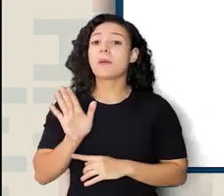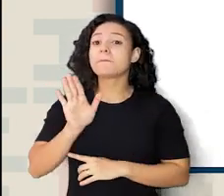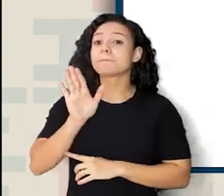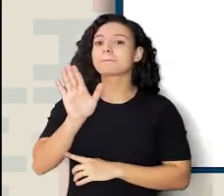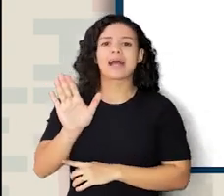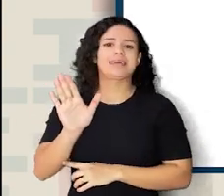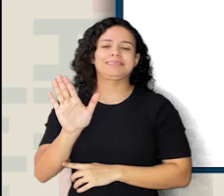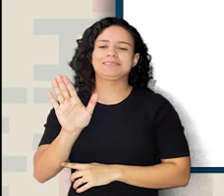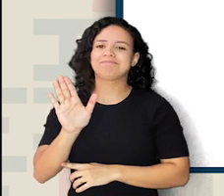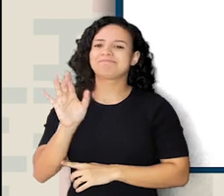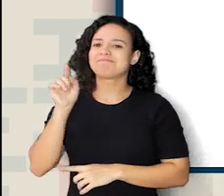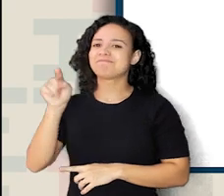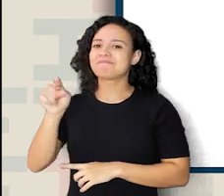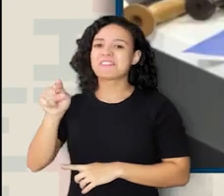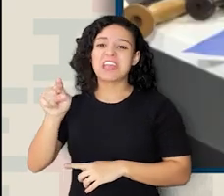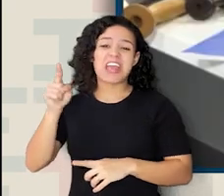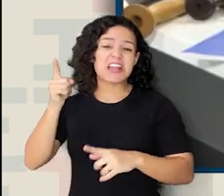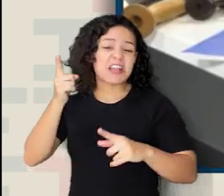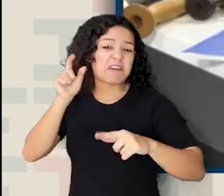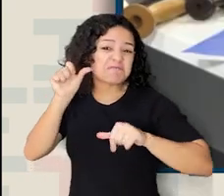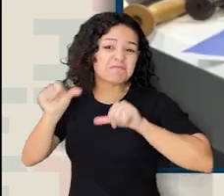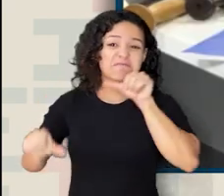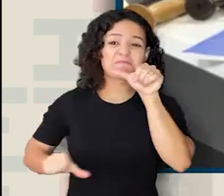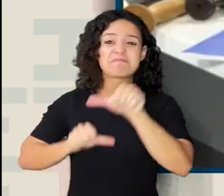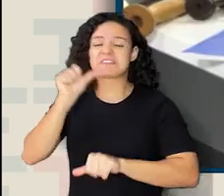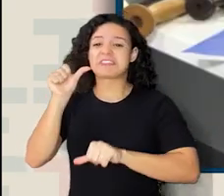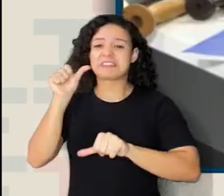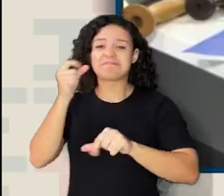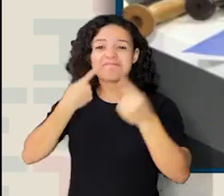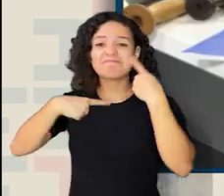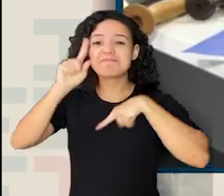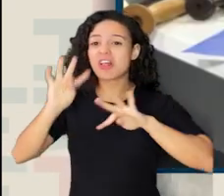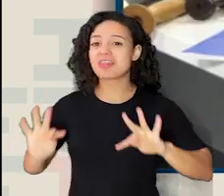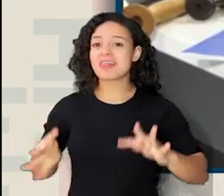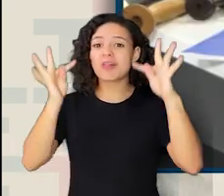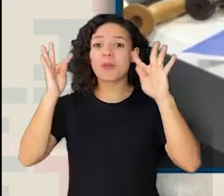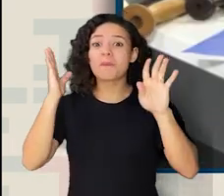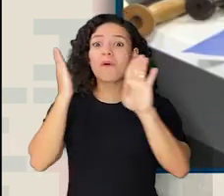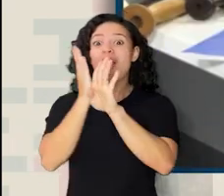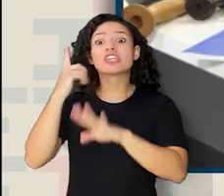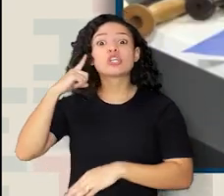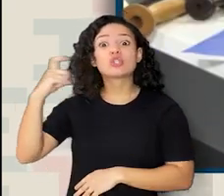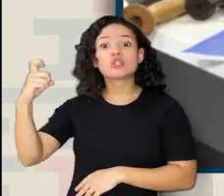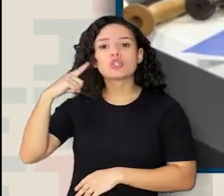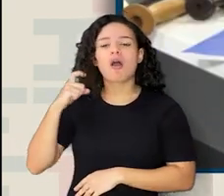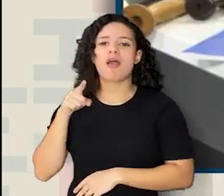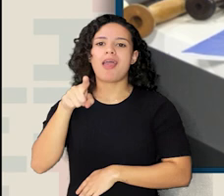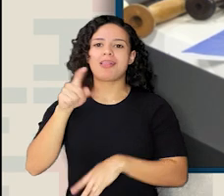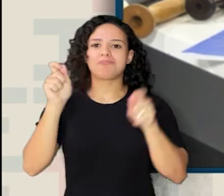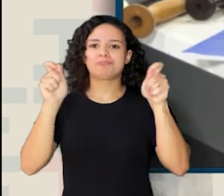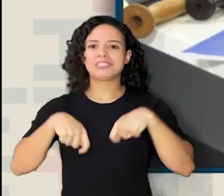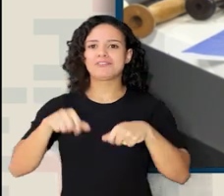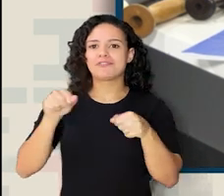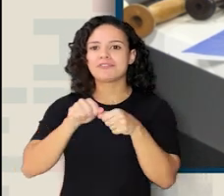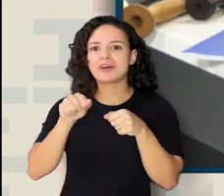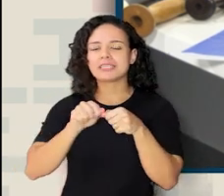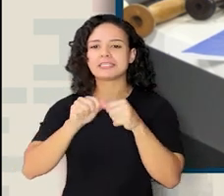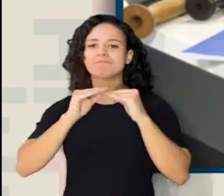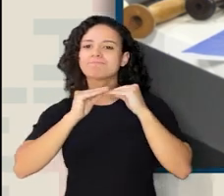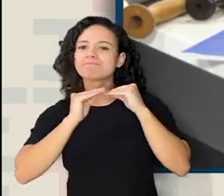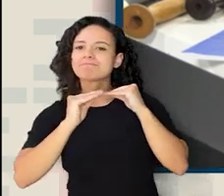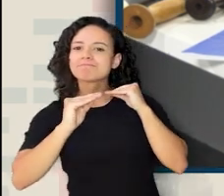é a grande revolução tecnológica do som dessa flauta, né? O que ela é capaz de fazer,